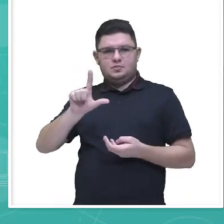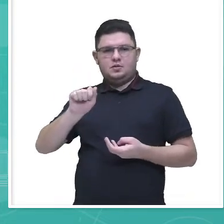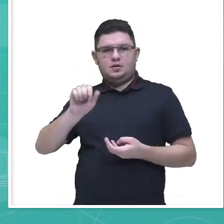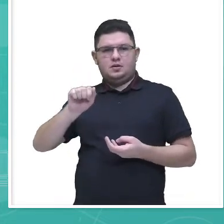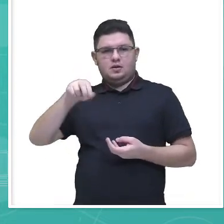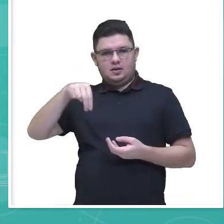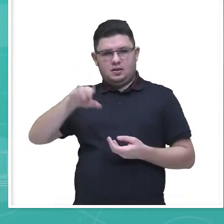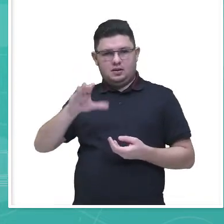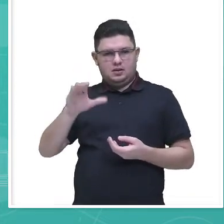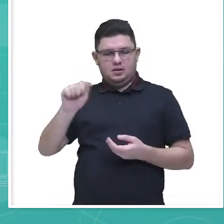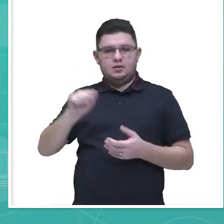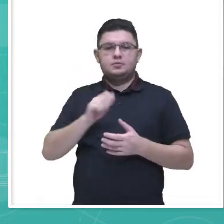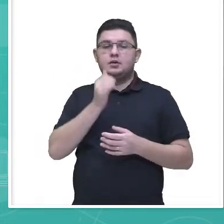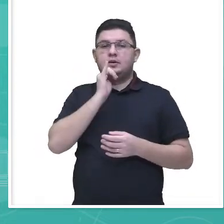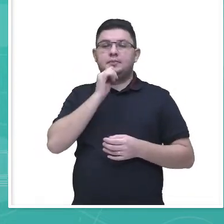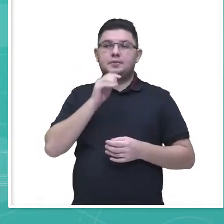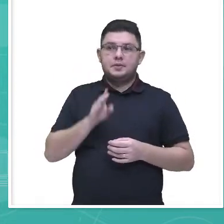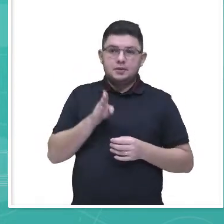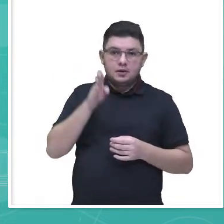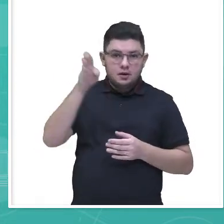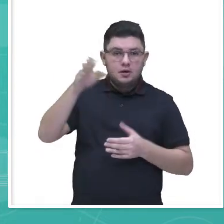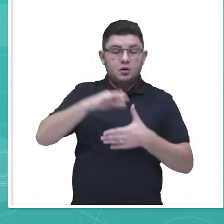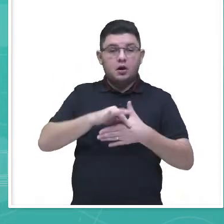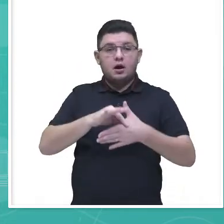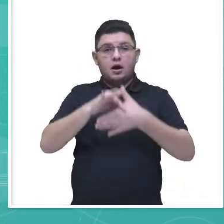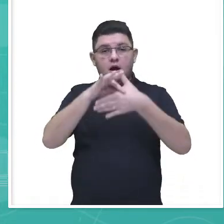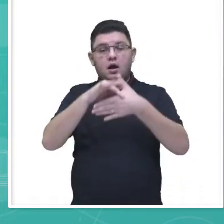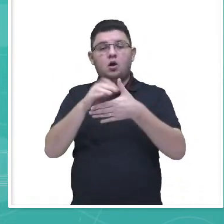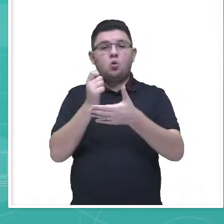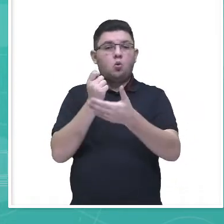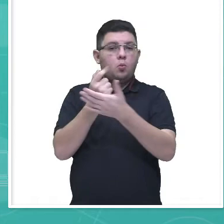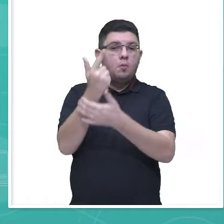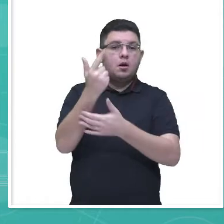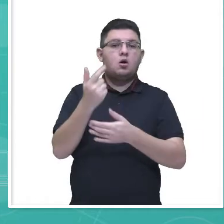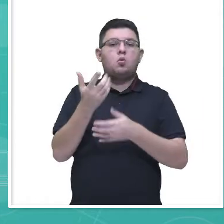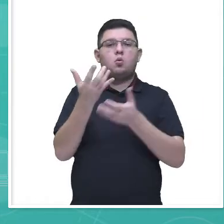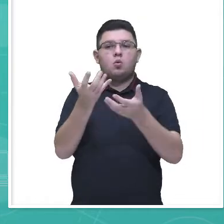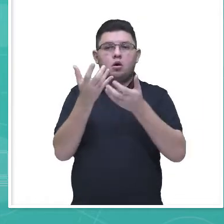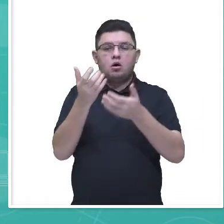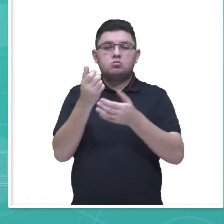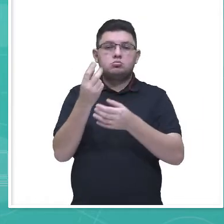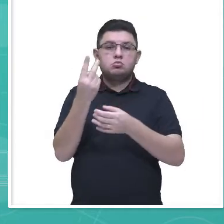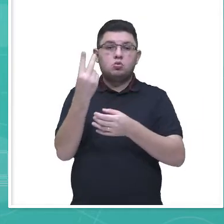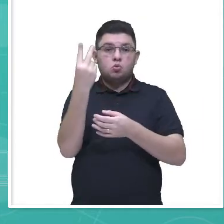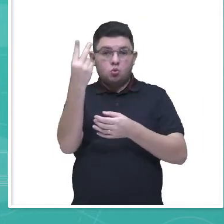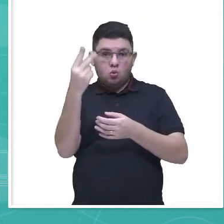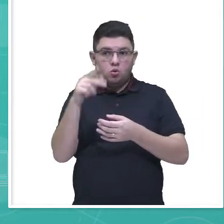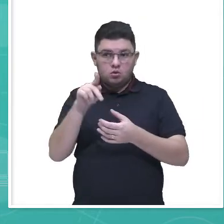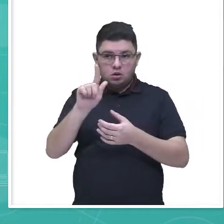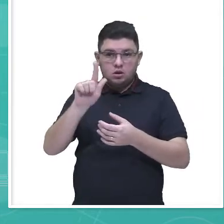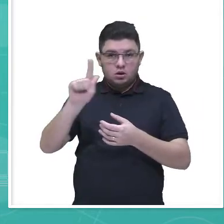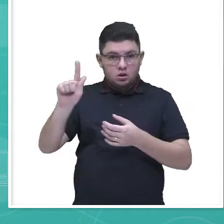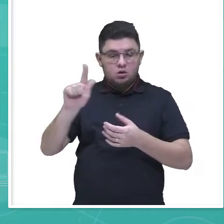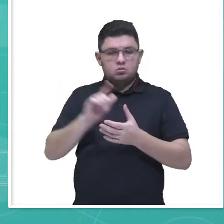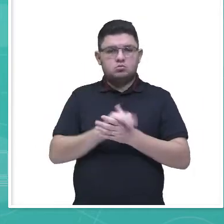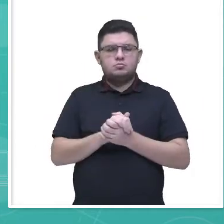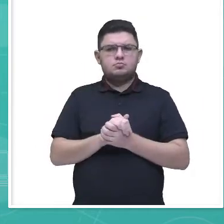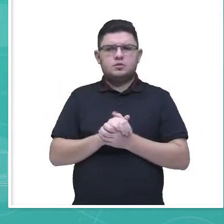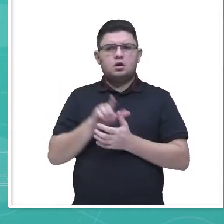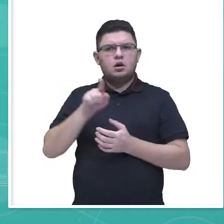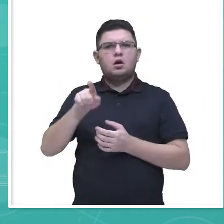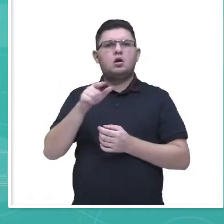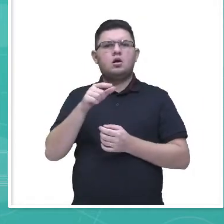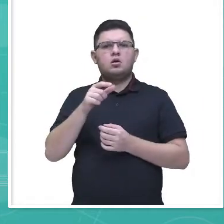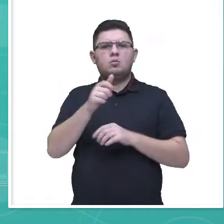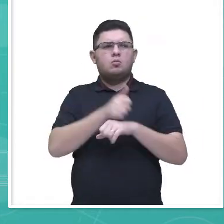2 quilos de carne, né? O açougueiro não vai saber de cabeça, pode até saber por causa da prática, mas se ele